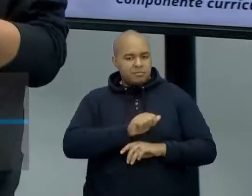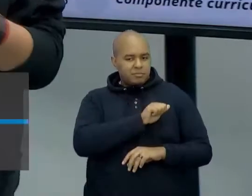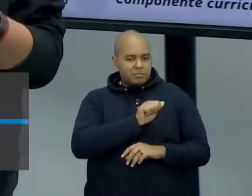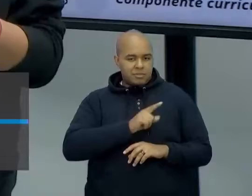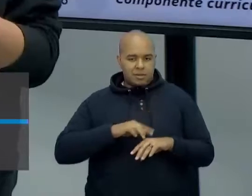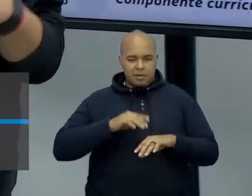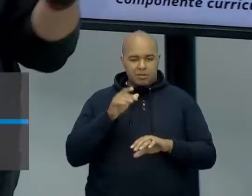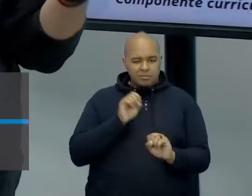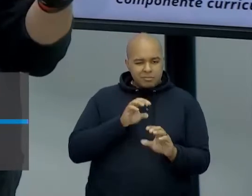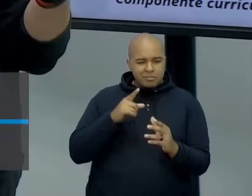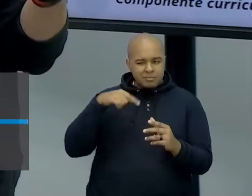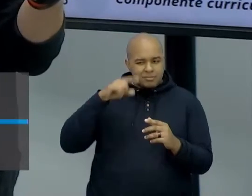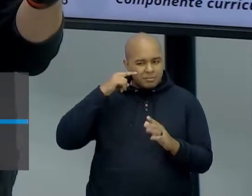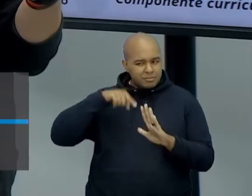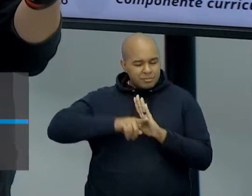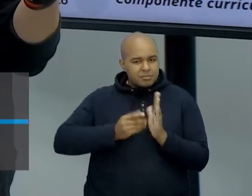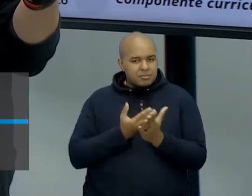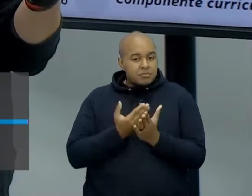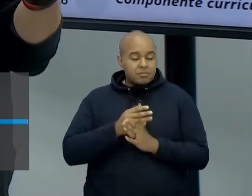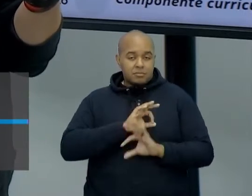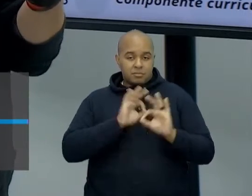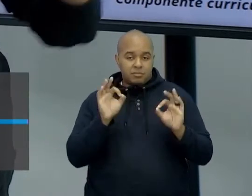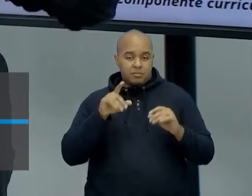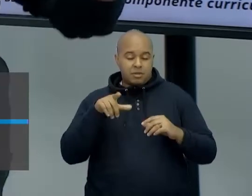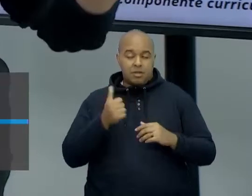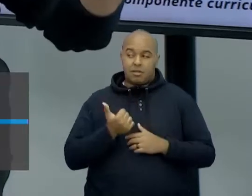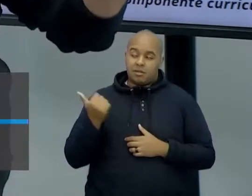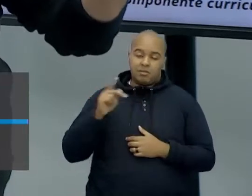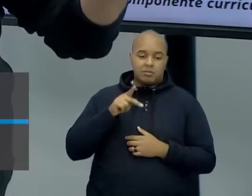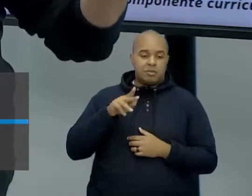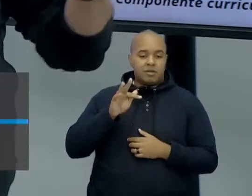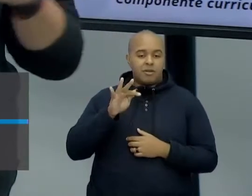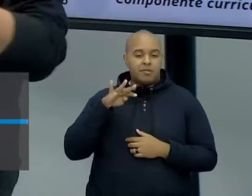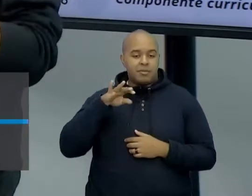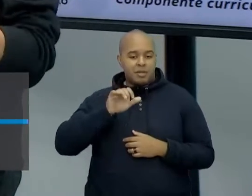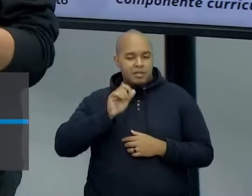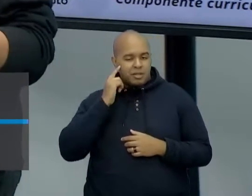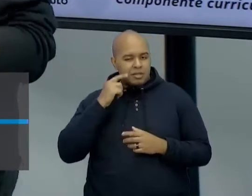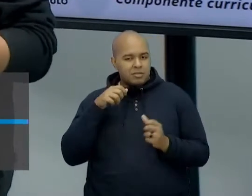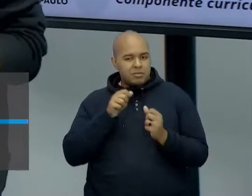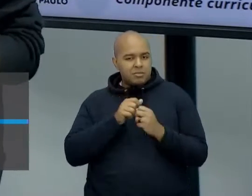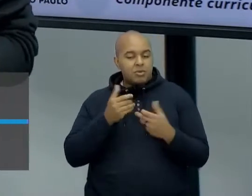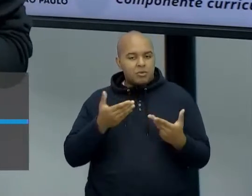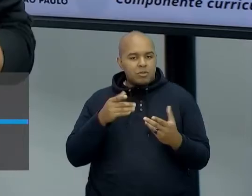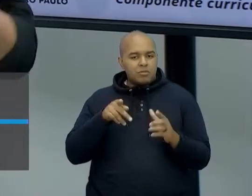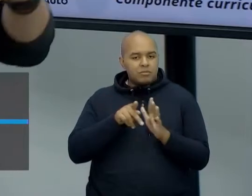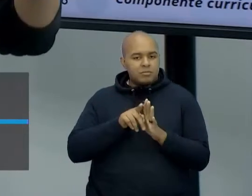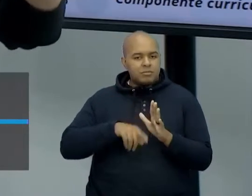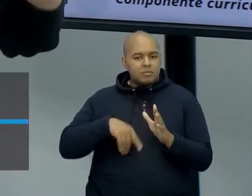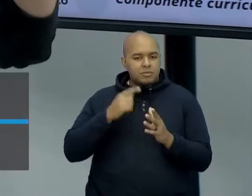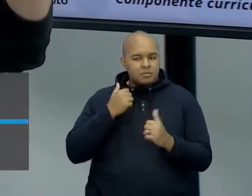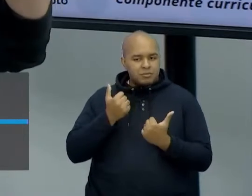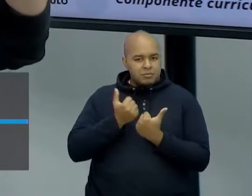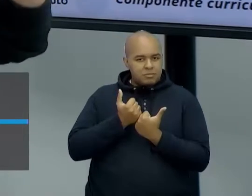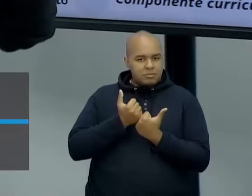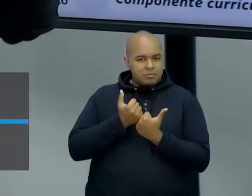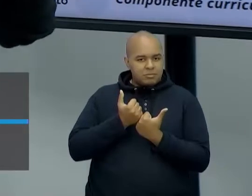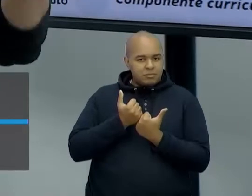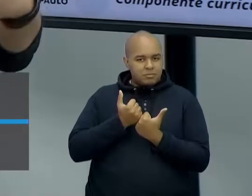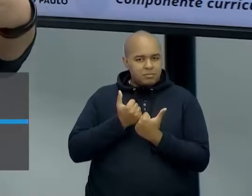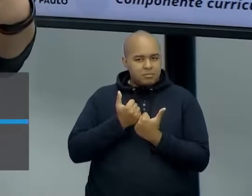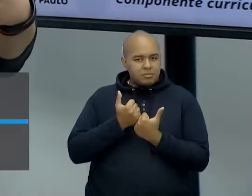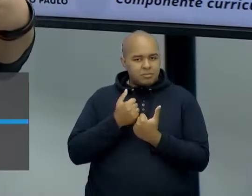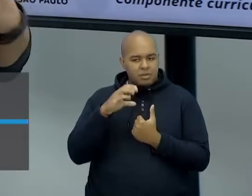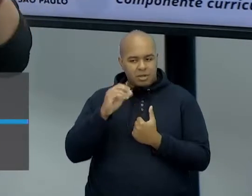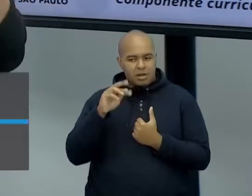mais uma aula desse aprofundamento maravilhoso. Eu sou a professora Fabiana e estou aqui hoje substituindo temporariamente